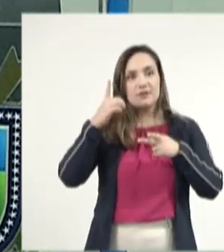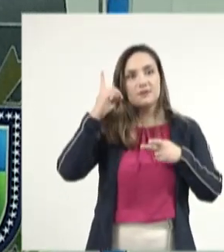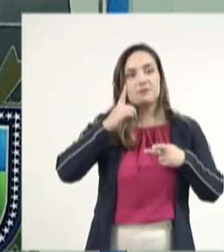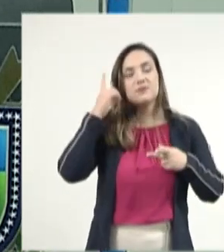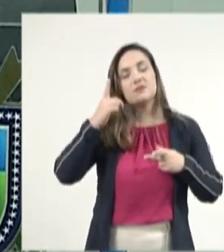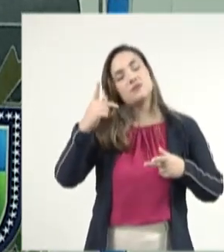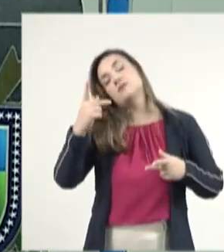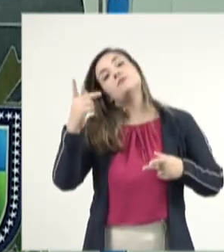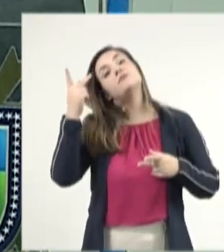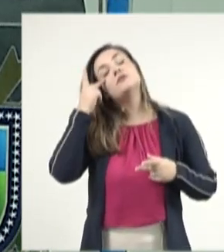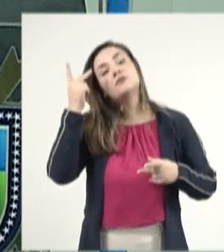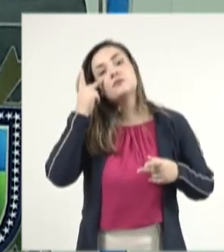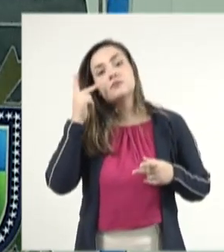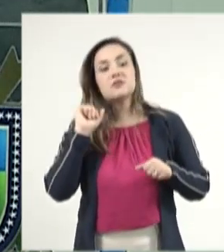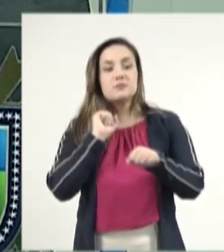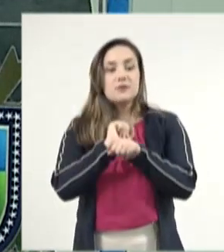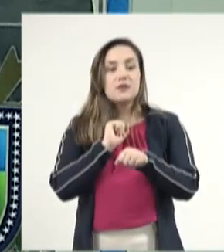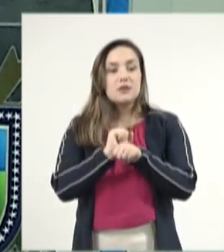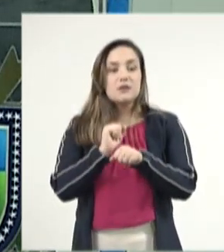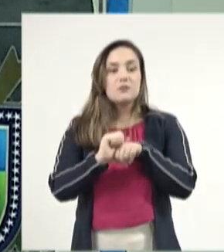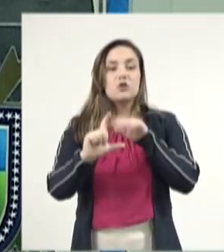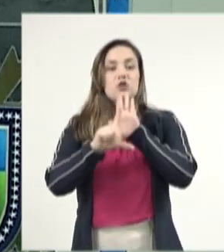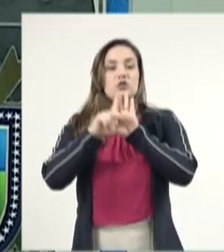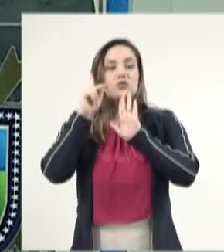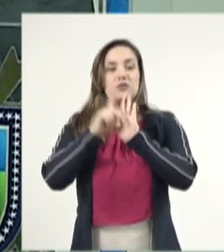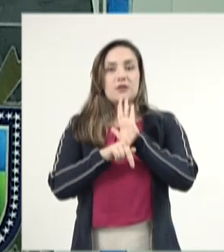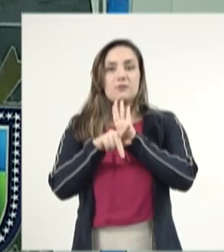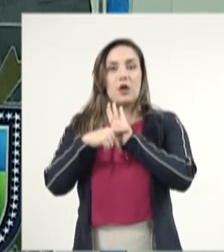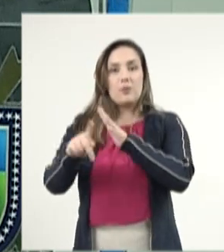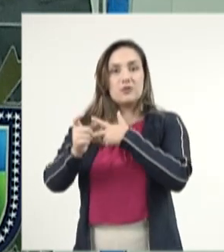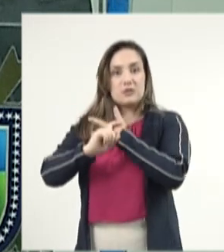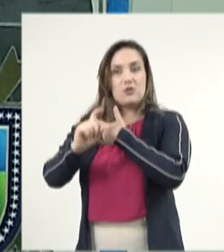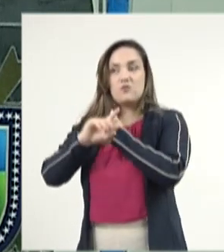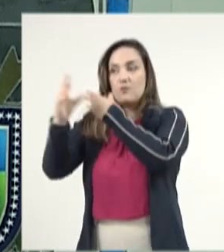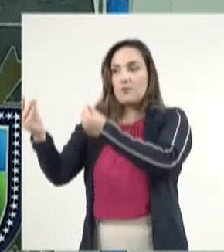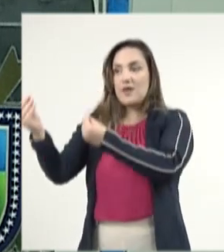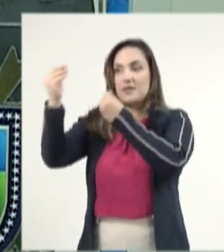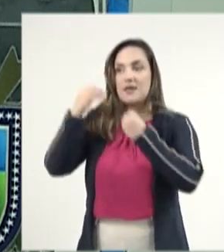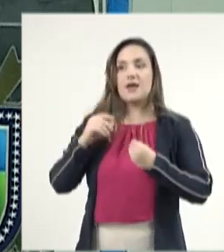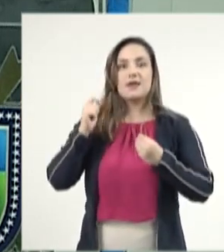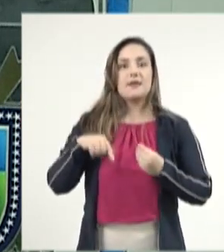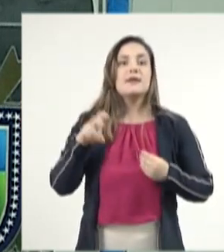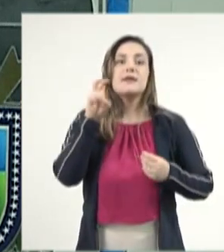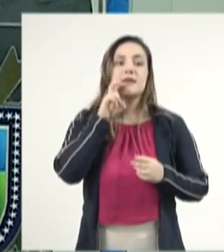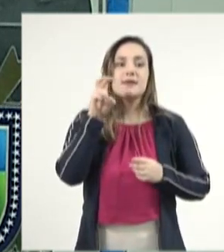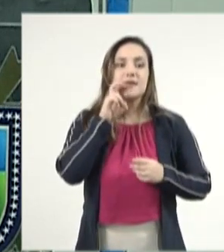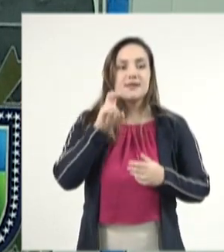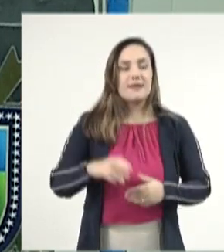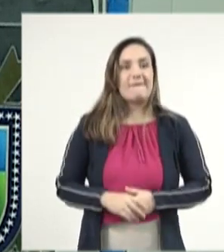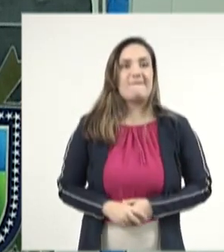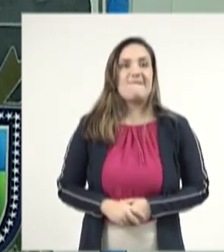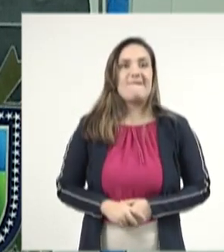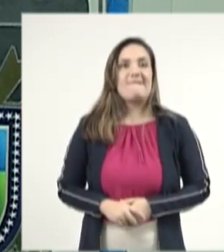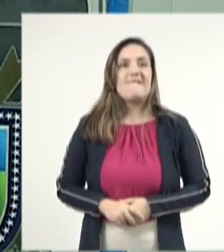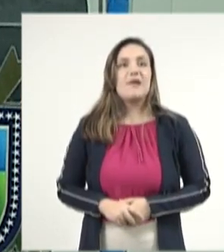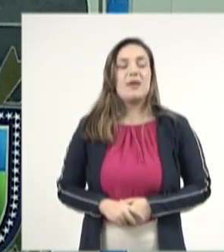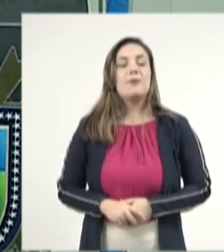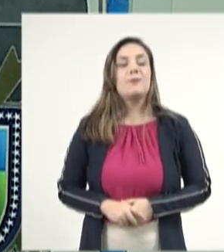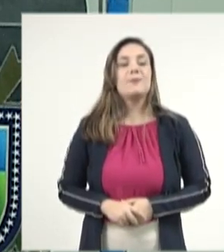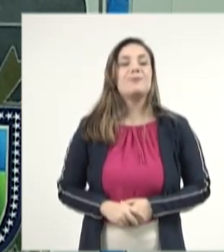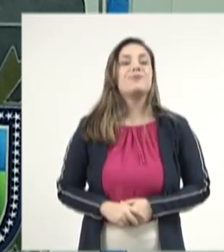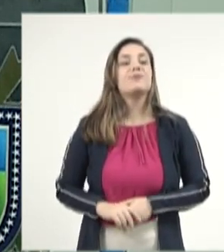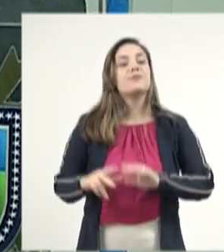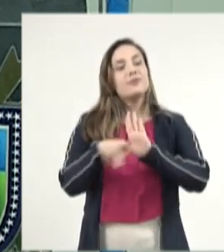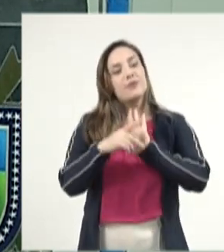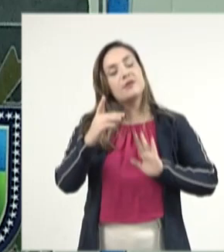Kemp, expectativa da chegada de um projeto de lei a ser encaminhado pelo Poder Executivo na próxima quinta-feira sobre a questão